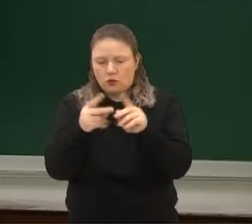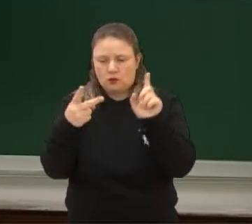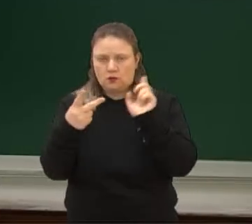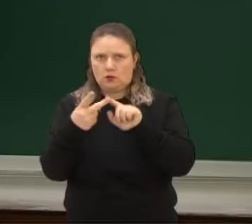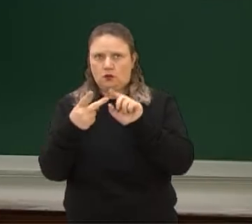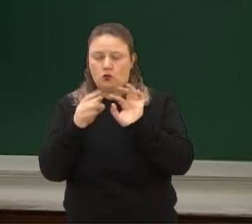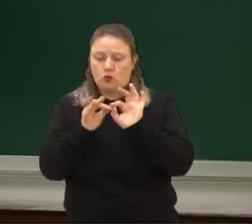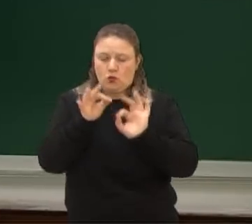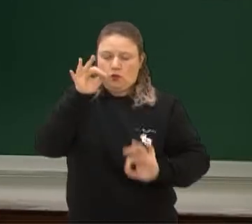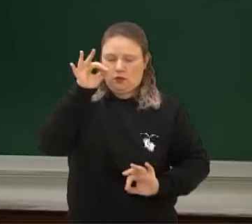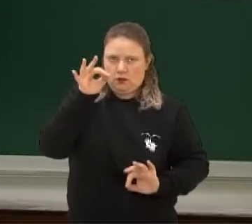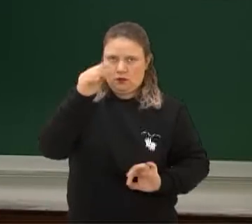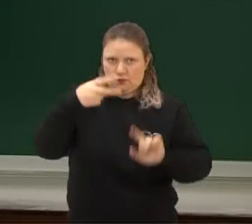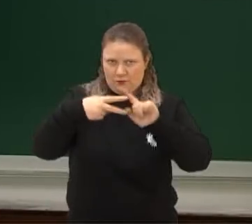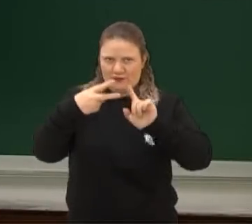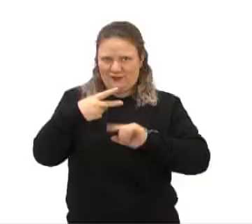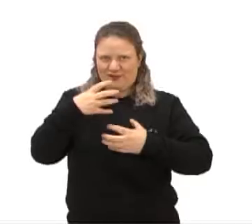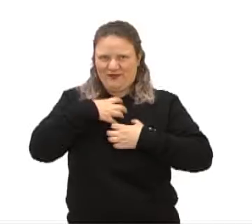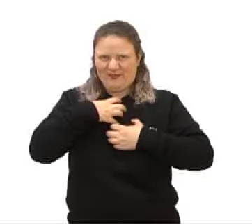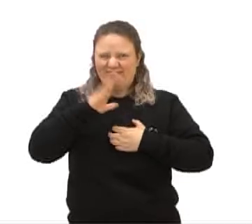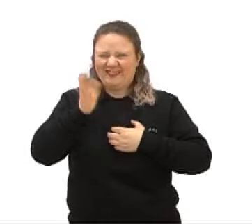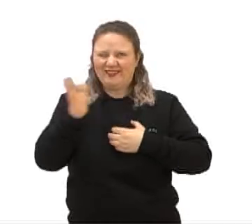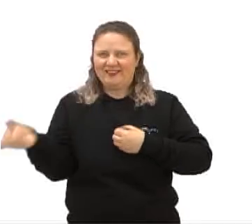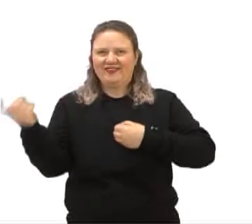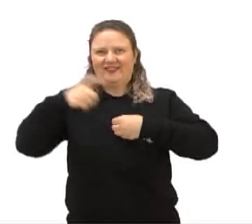forma longa, ok? Eu já volto.